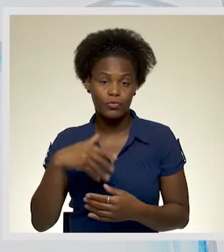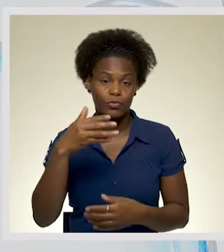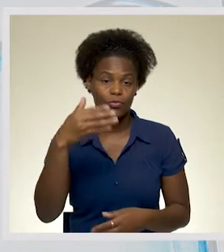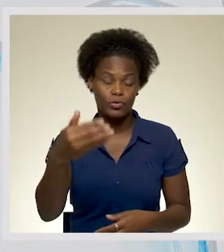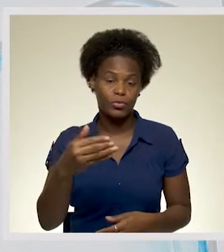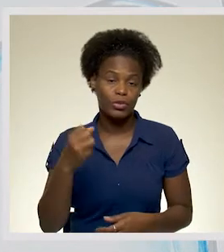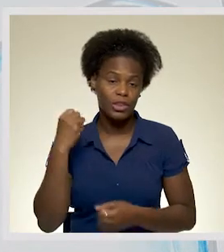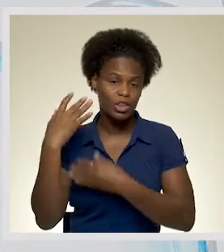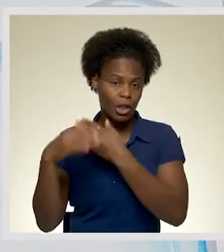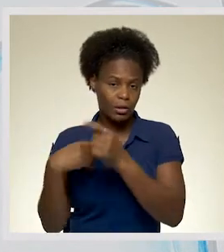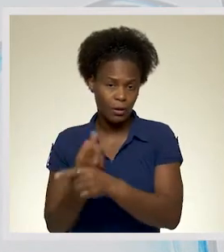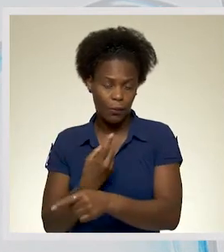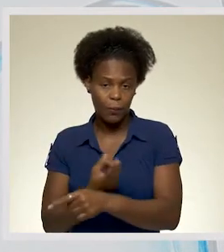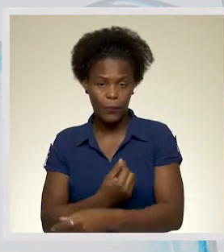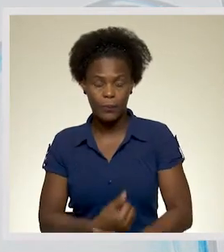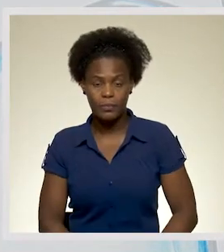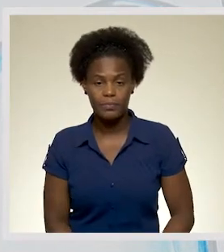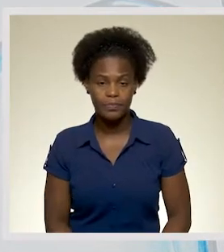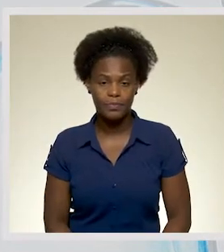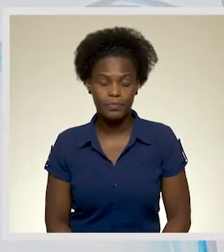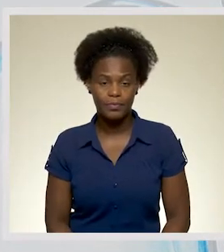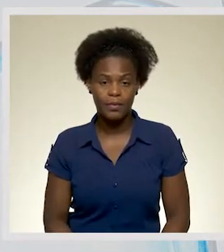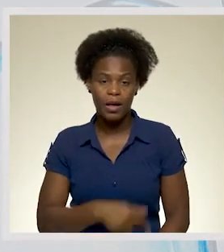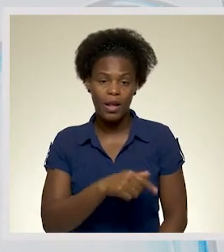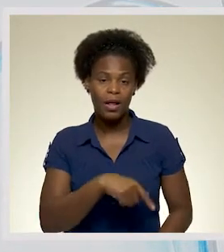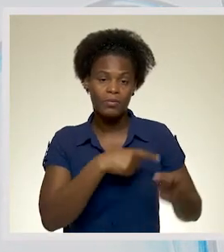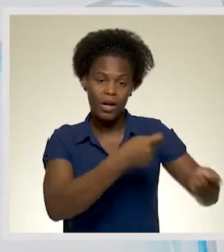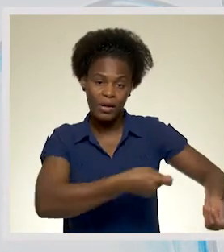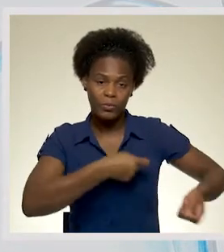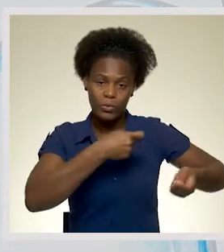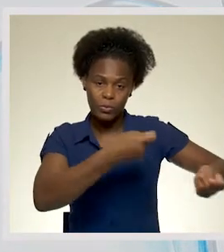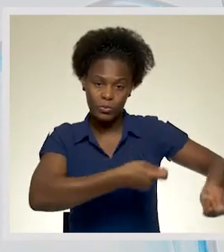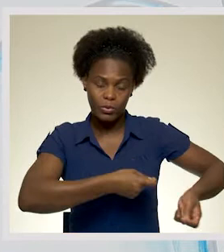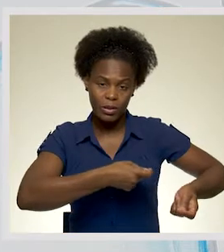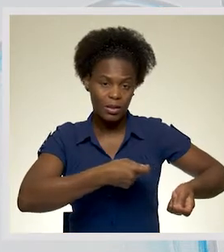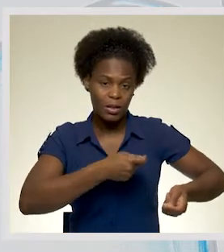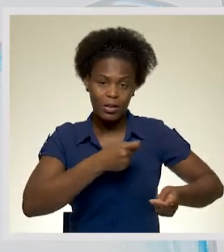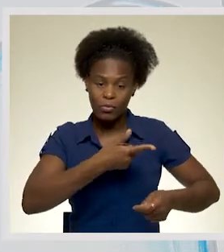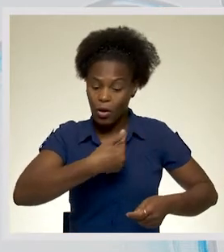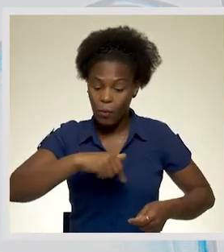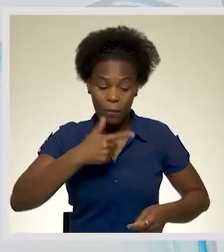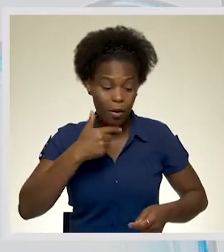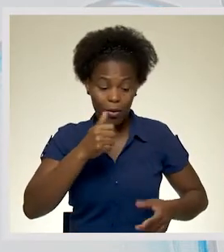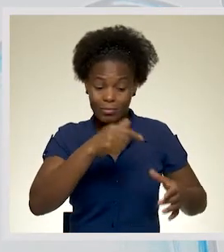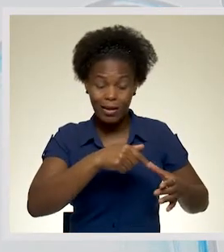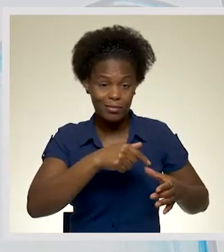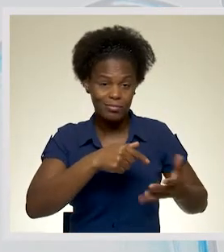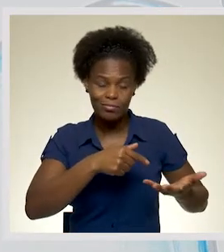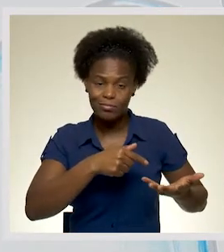futuras gerações. Na agricultura, não devemos utilizar